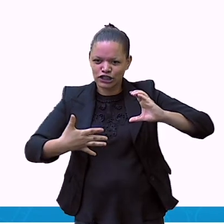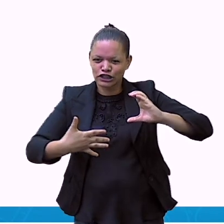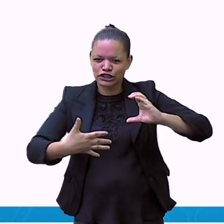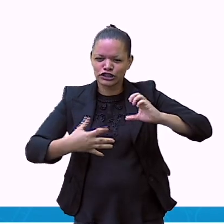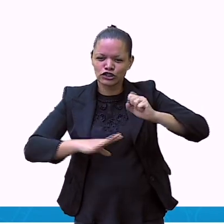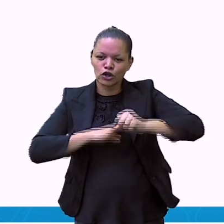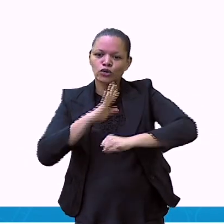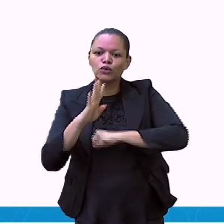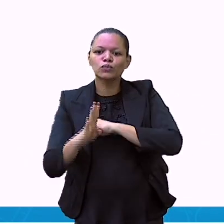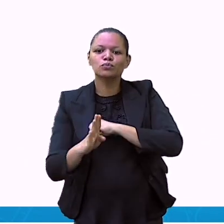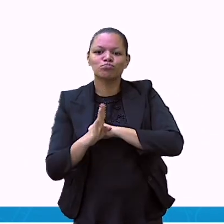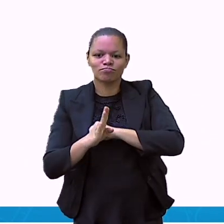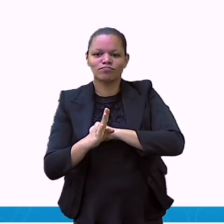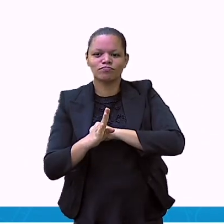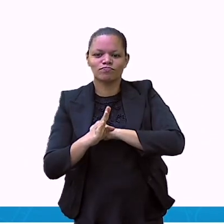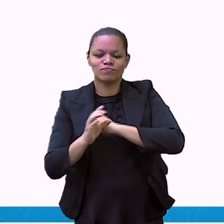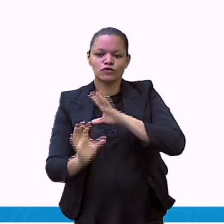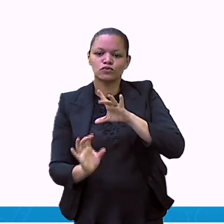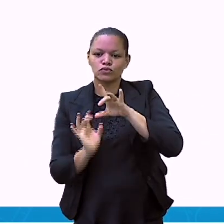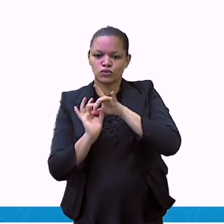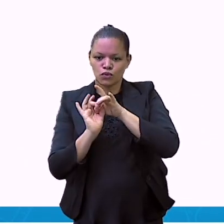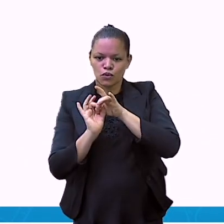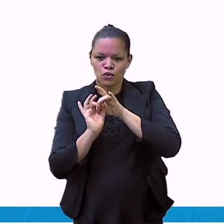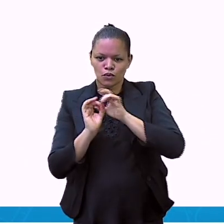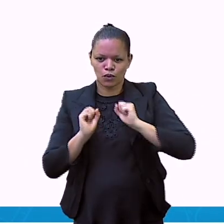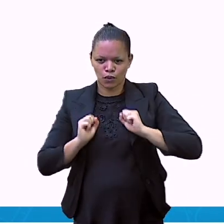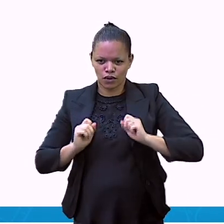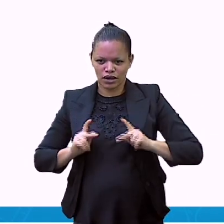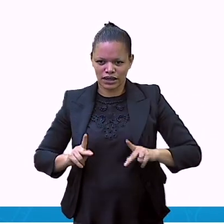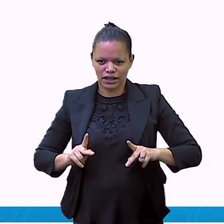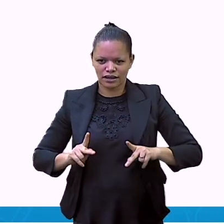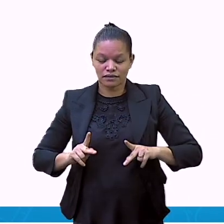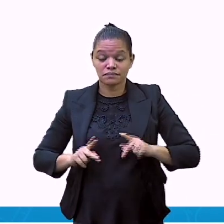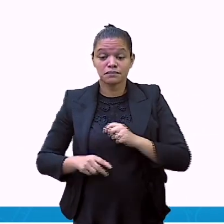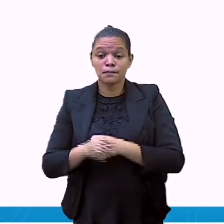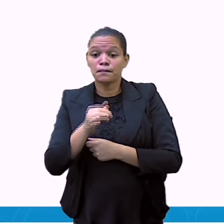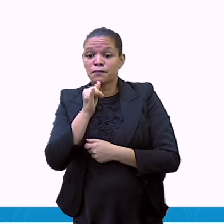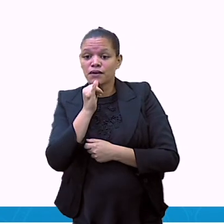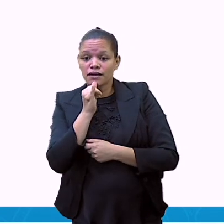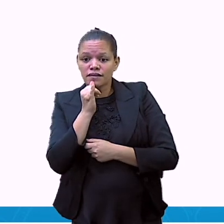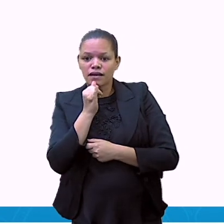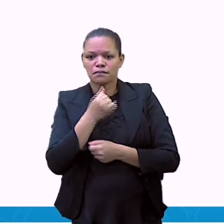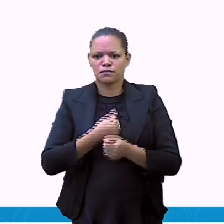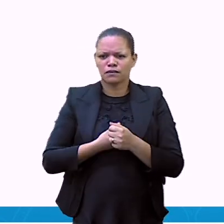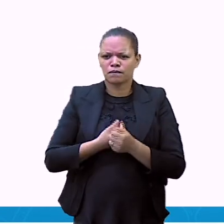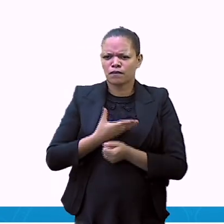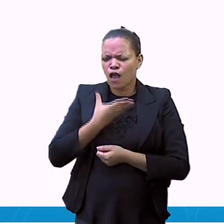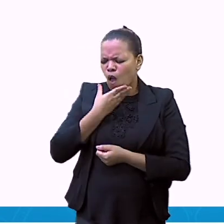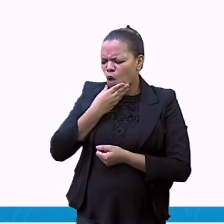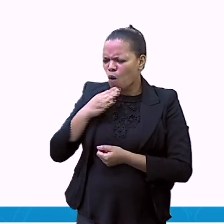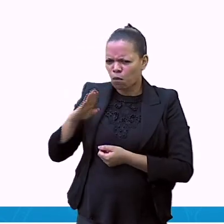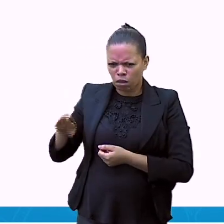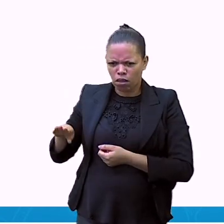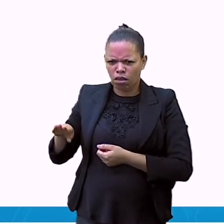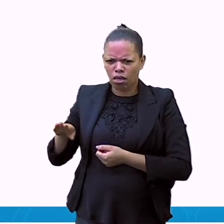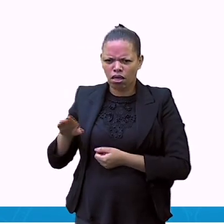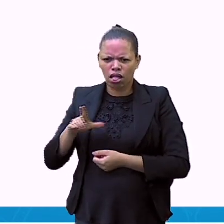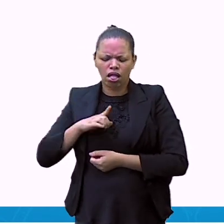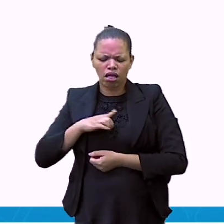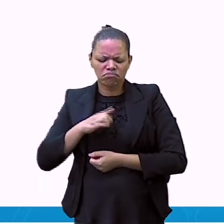O menino tem medo e vergonha. Então, ele é